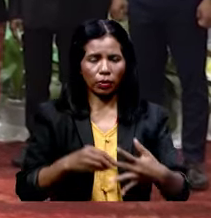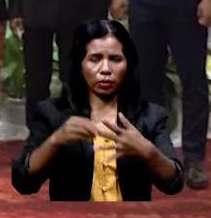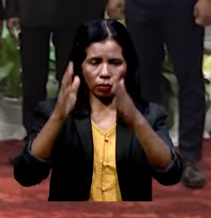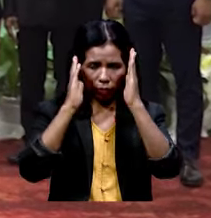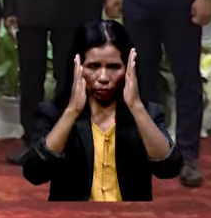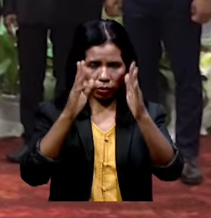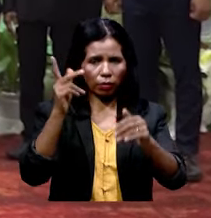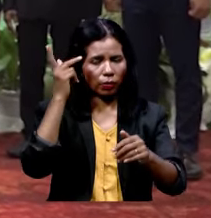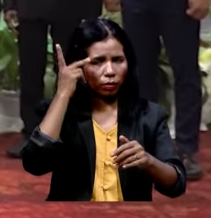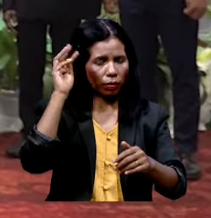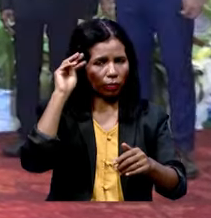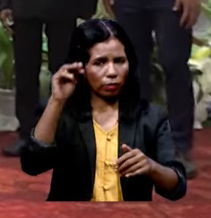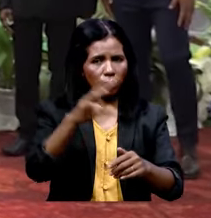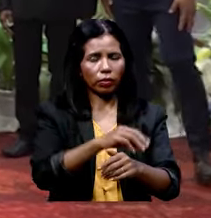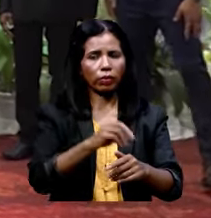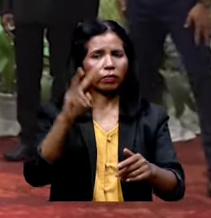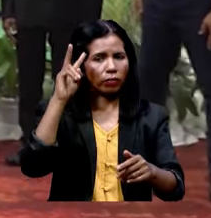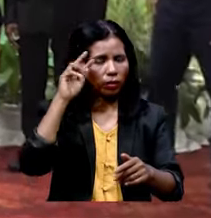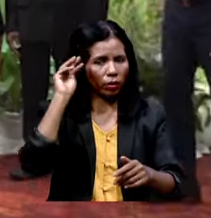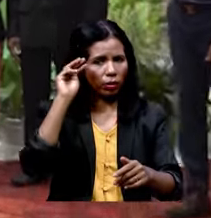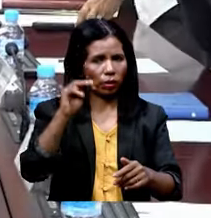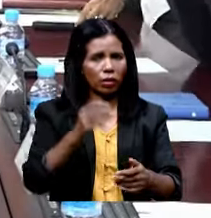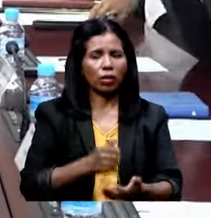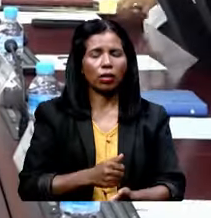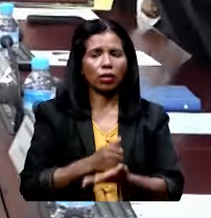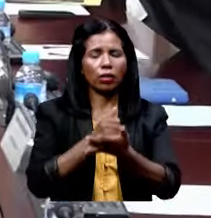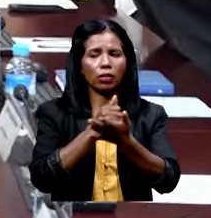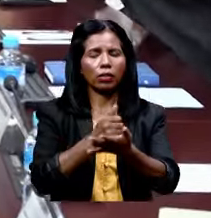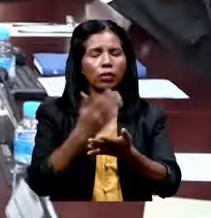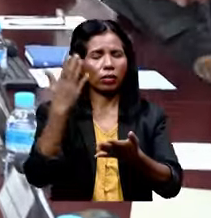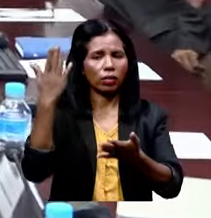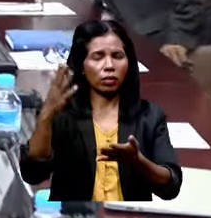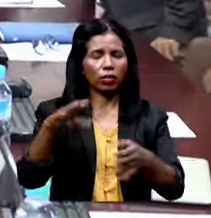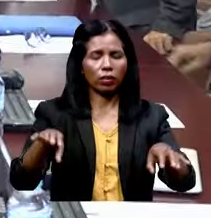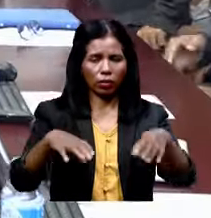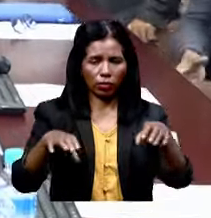ba primeiro-ministro no vice coordenador sira apoia coordenador ihaninia missão